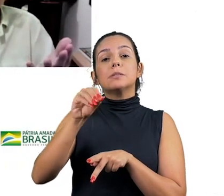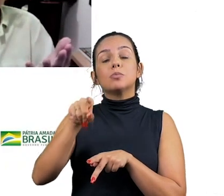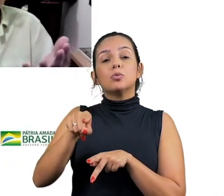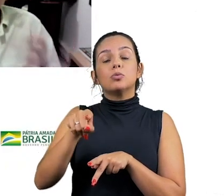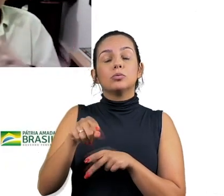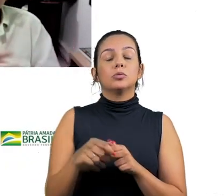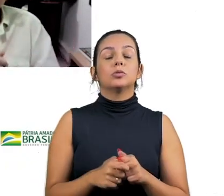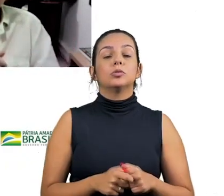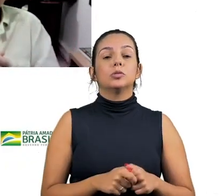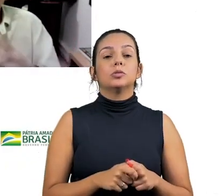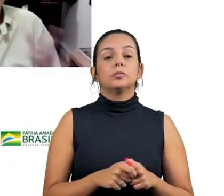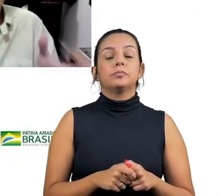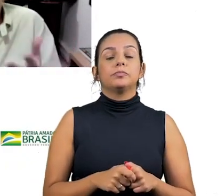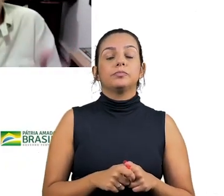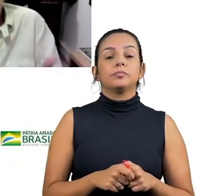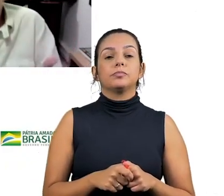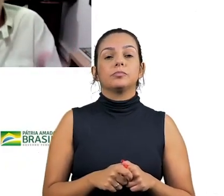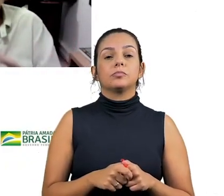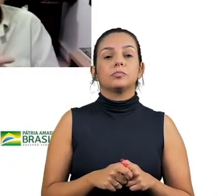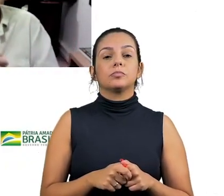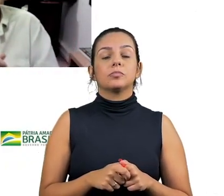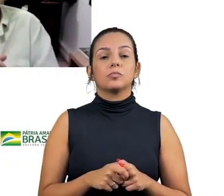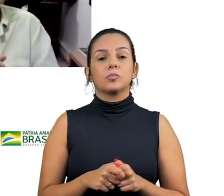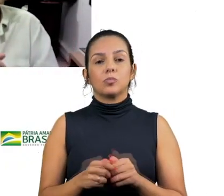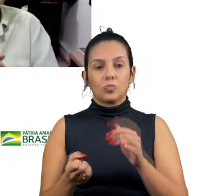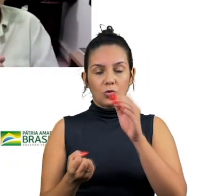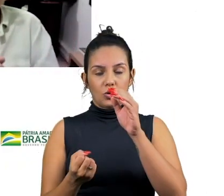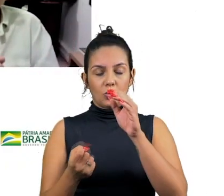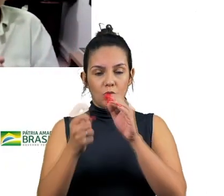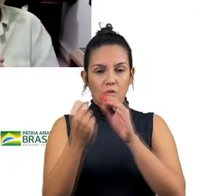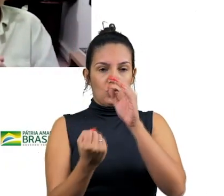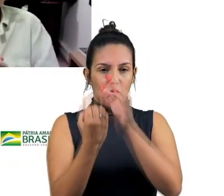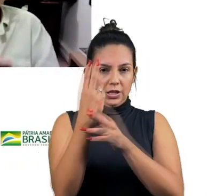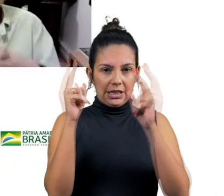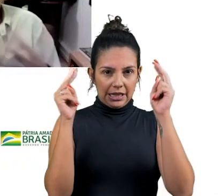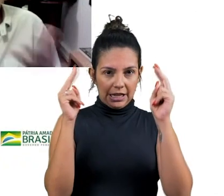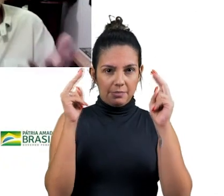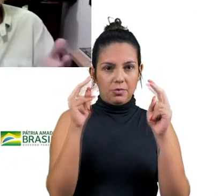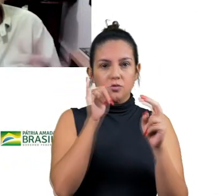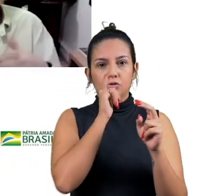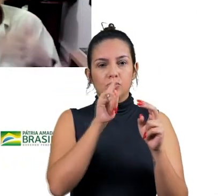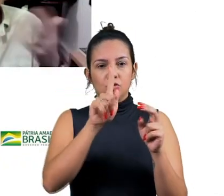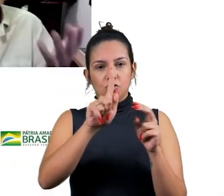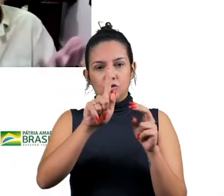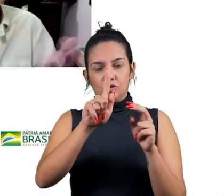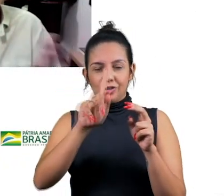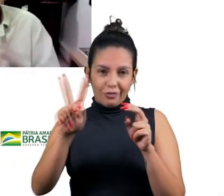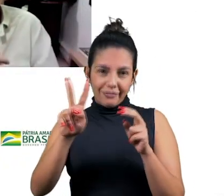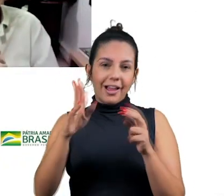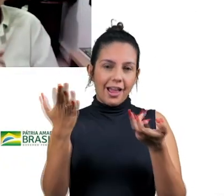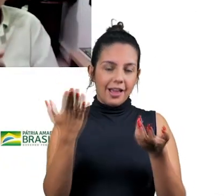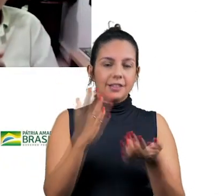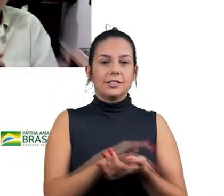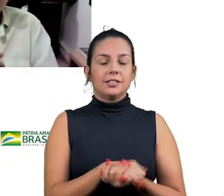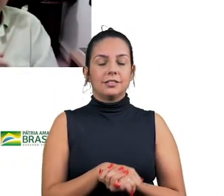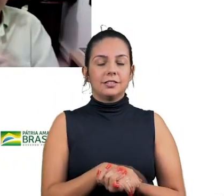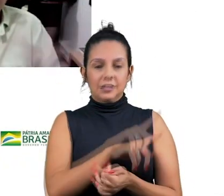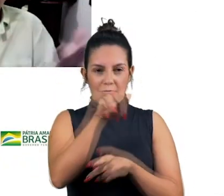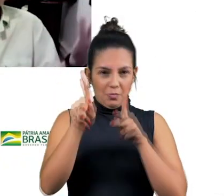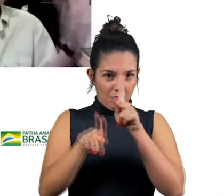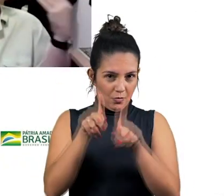peronista, que originou esse tipo de termo. Ou getulista, digamos assim. Ou getulista, né? Quer dizer,